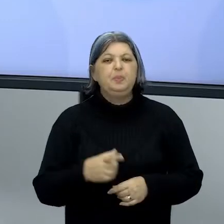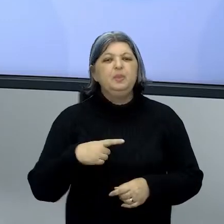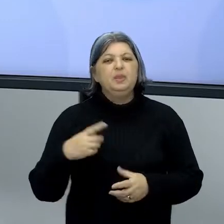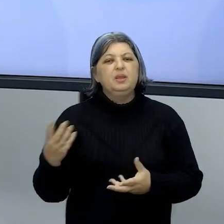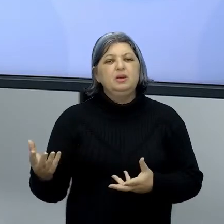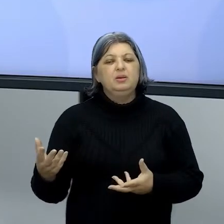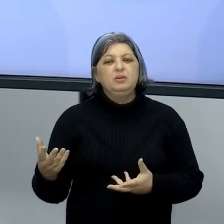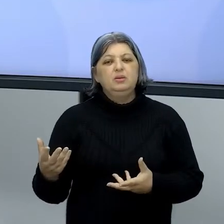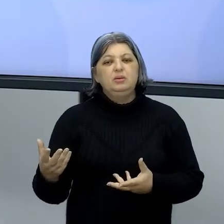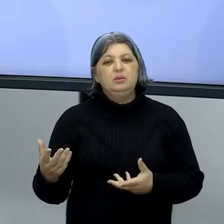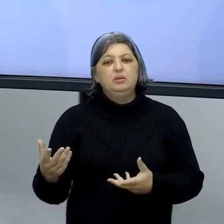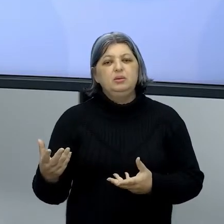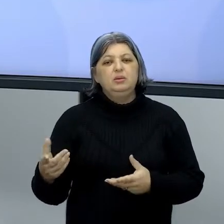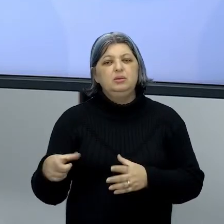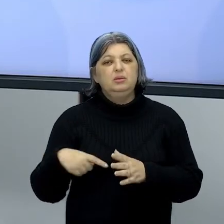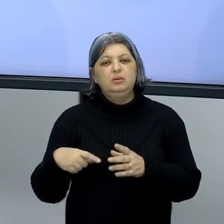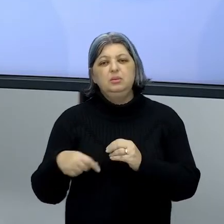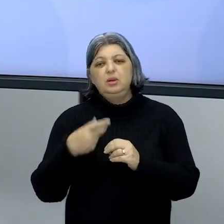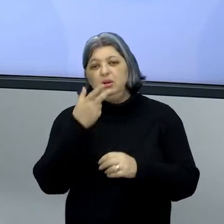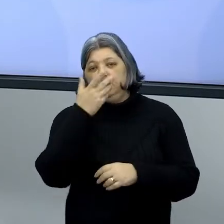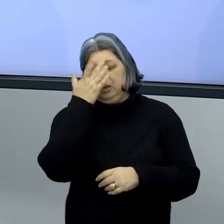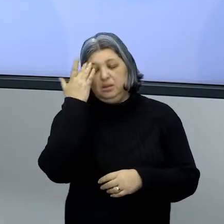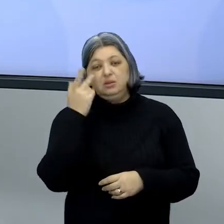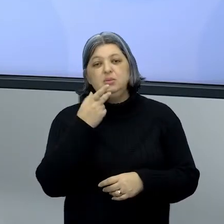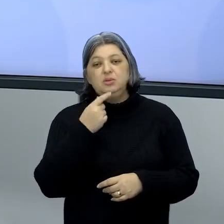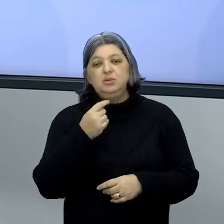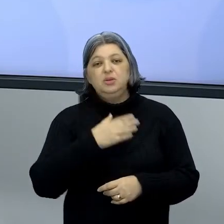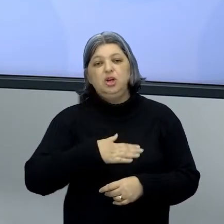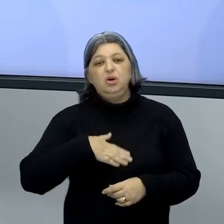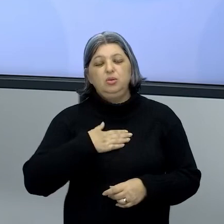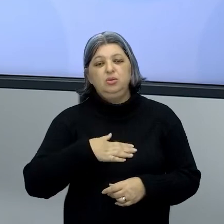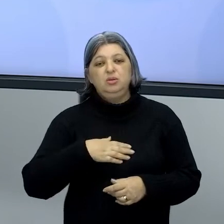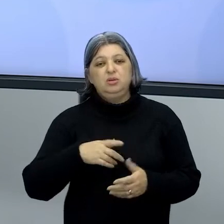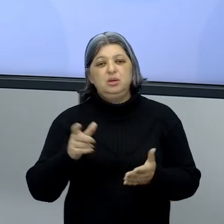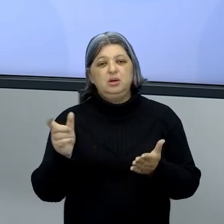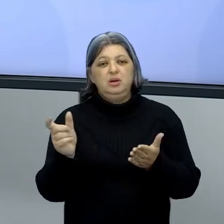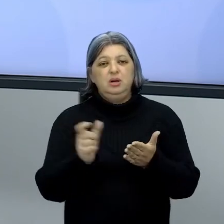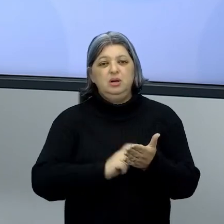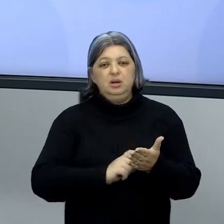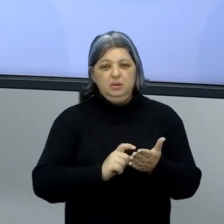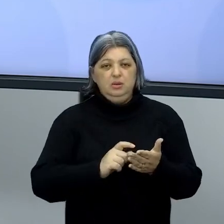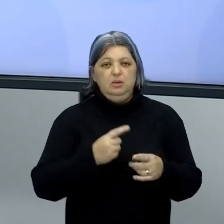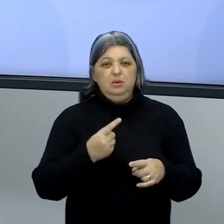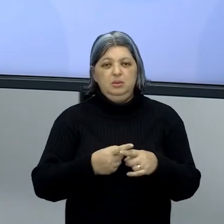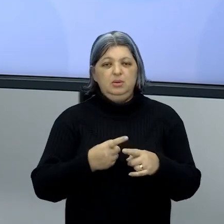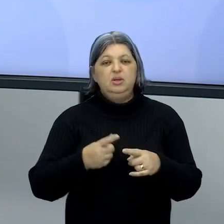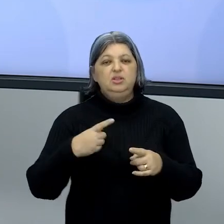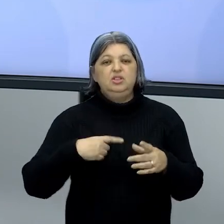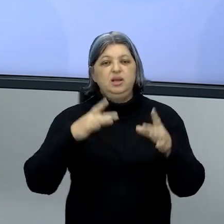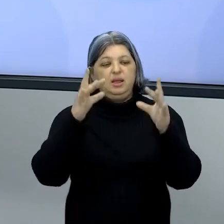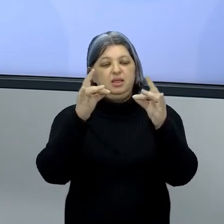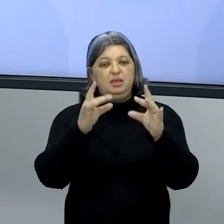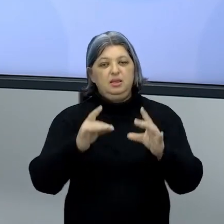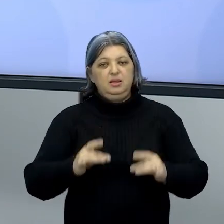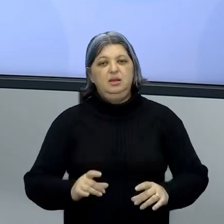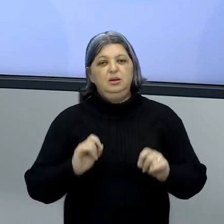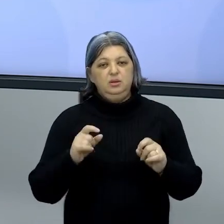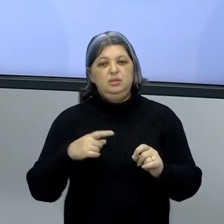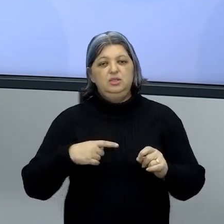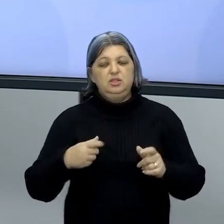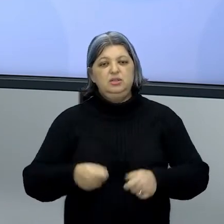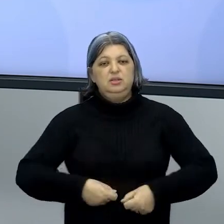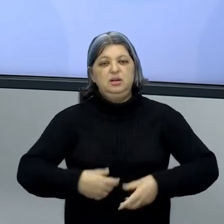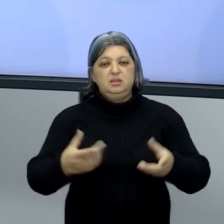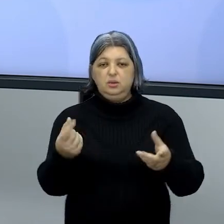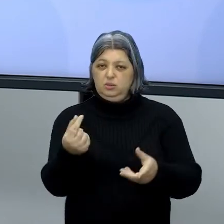escola falando que as pessoas gostavam de usar cartão de crédito porque tinha detalhado o que gastava com o dinheiro.